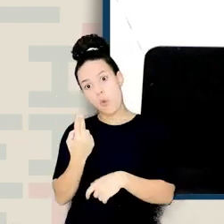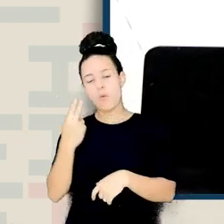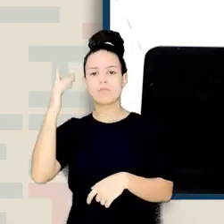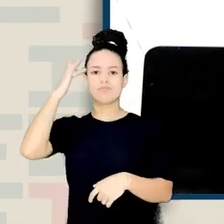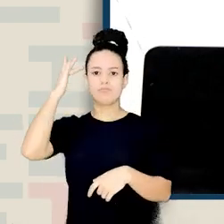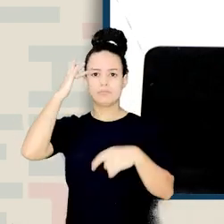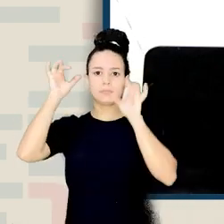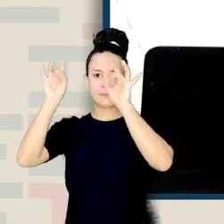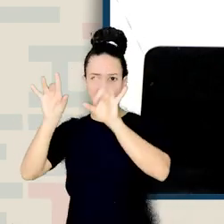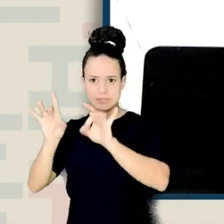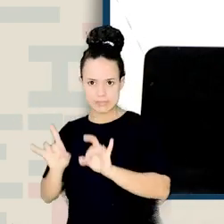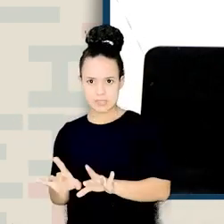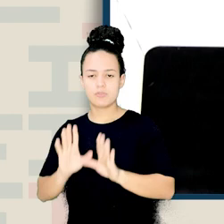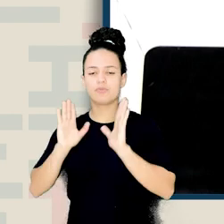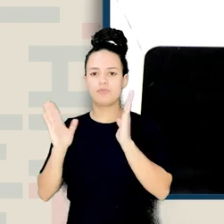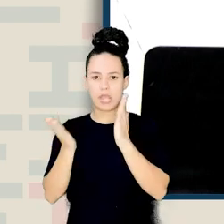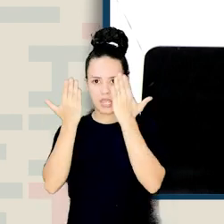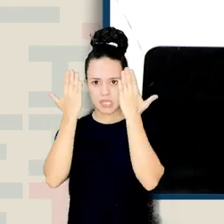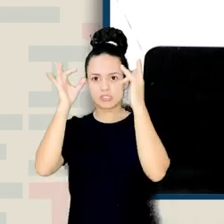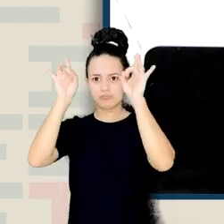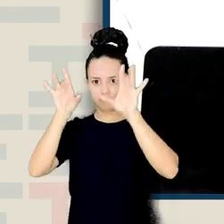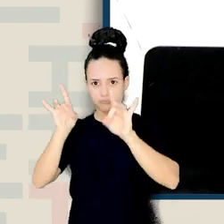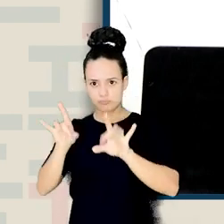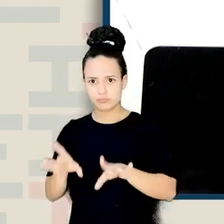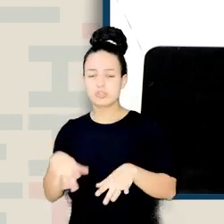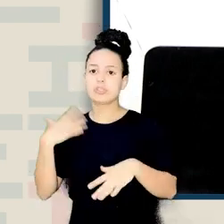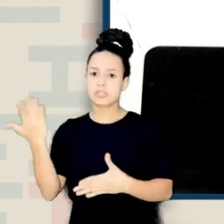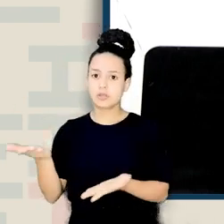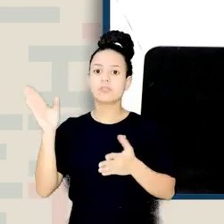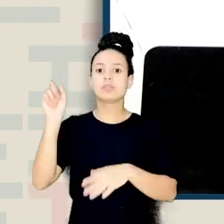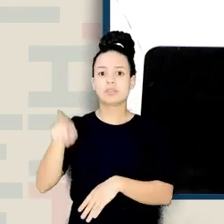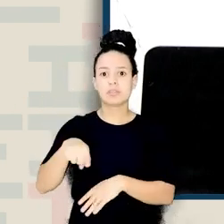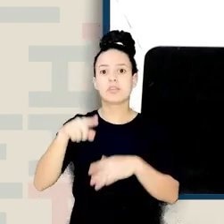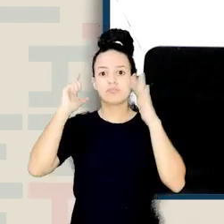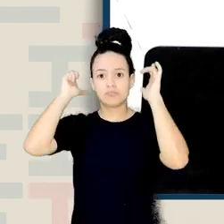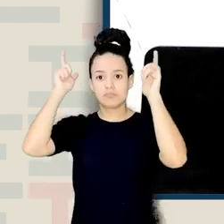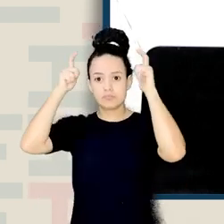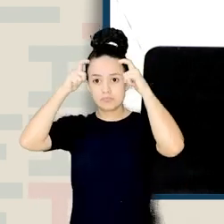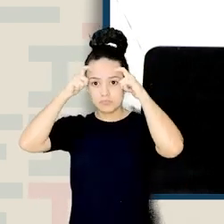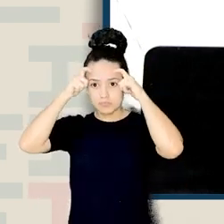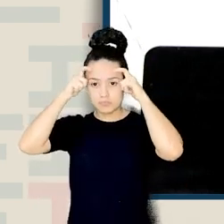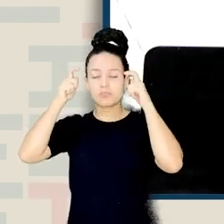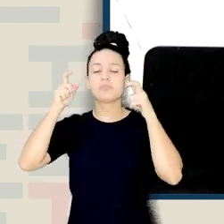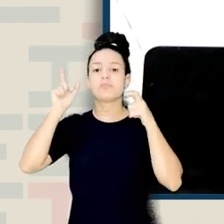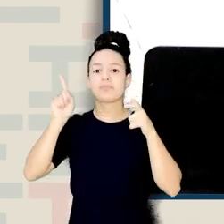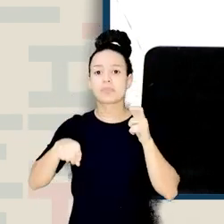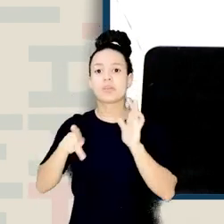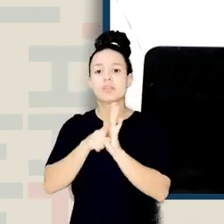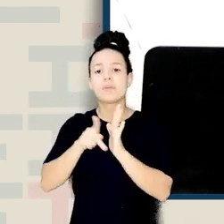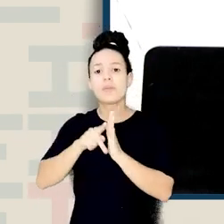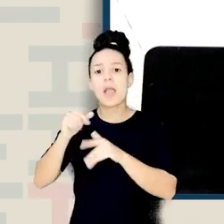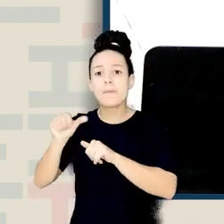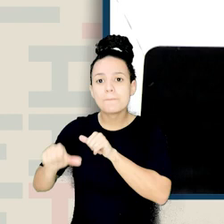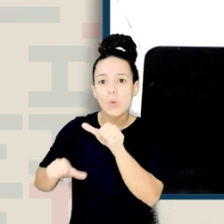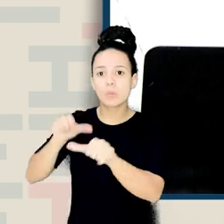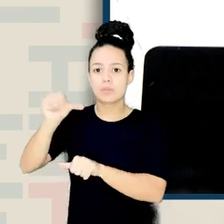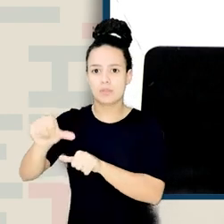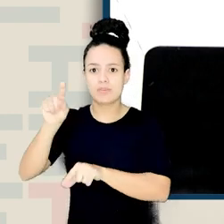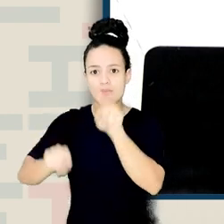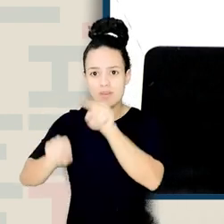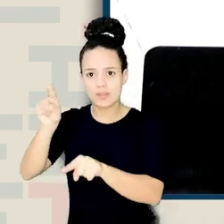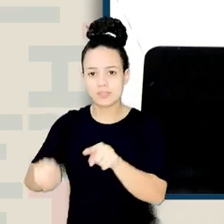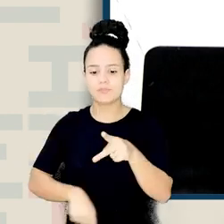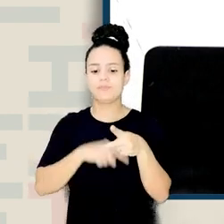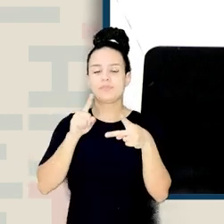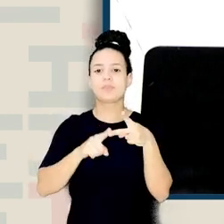solene, e com isso trabalhamos o solene do maracatu solar e a virada do toque solene. Depois conversamos sobre os